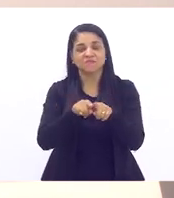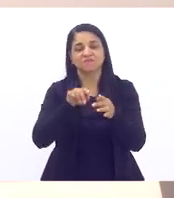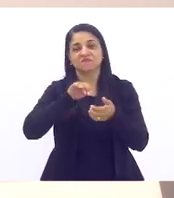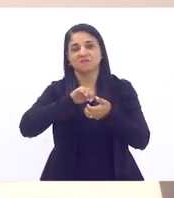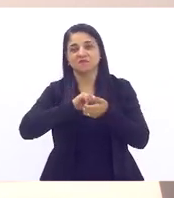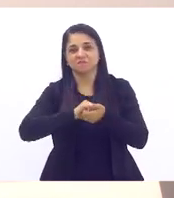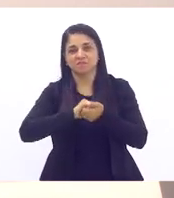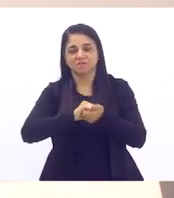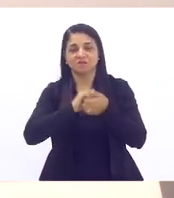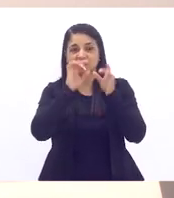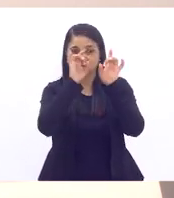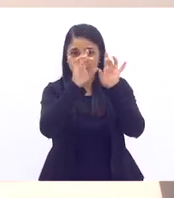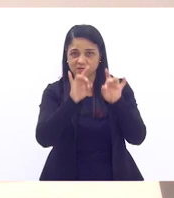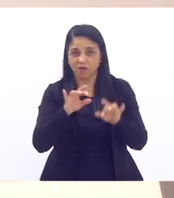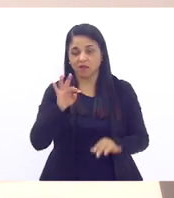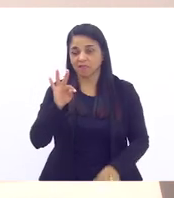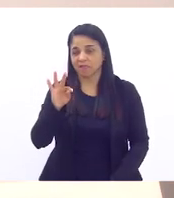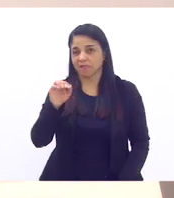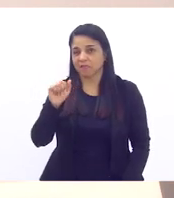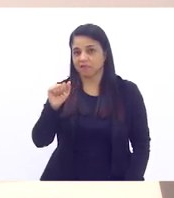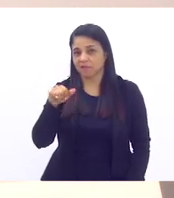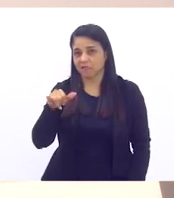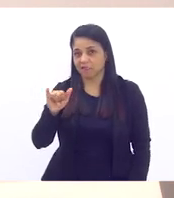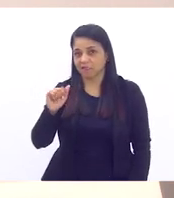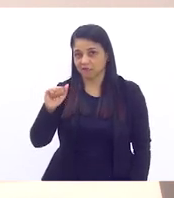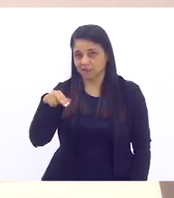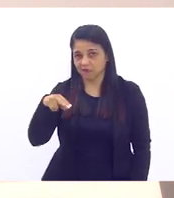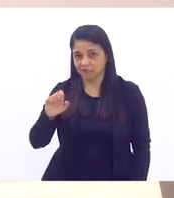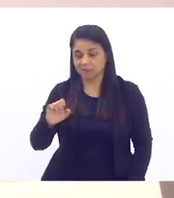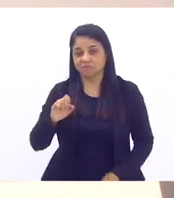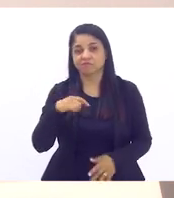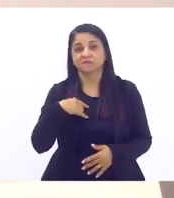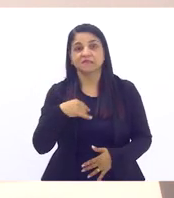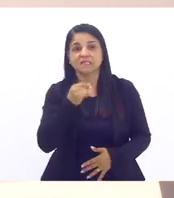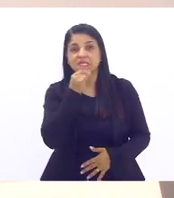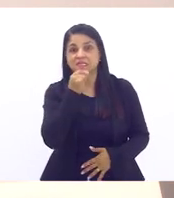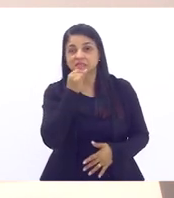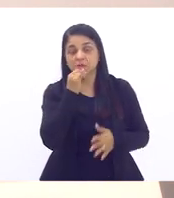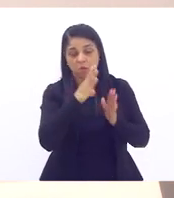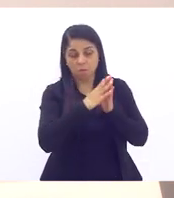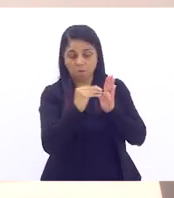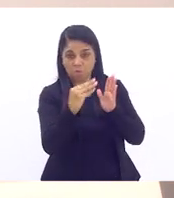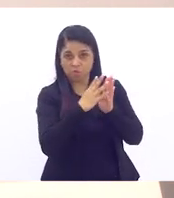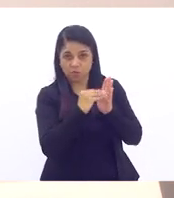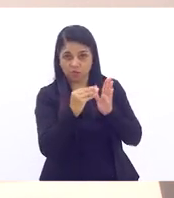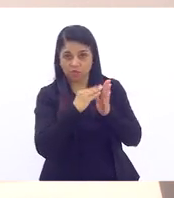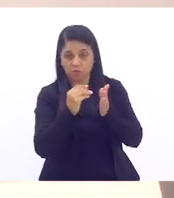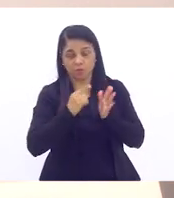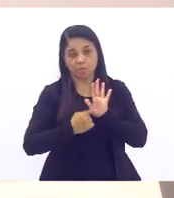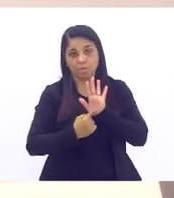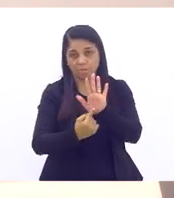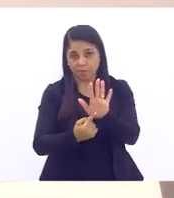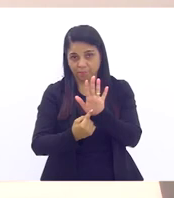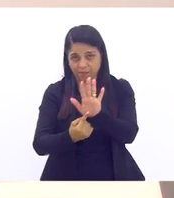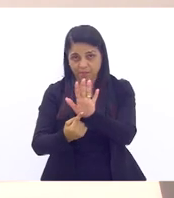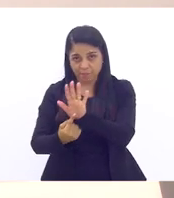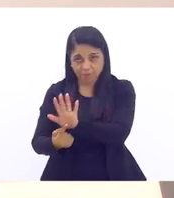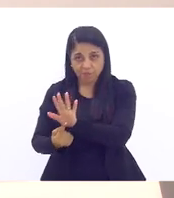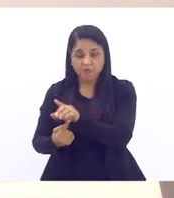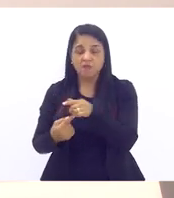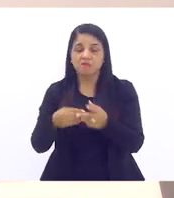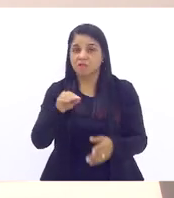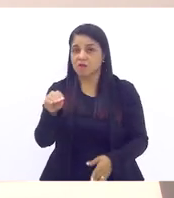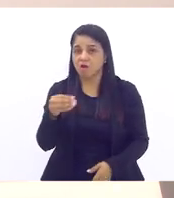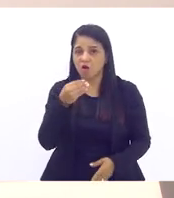a Taiane que hoje nos dá diversos exemplos vem nos dando muitos exemplos e hoje nessa